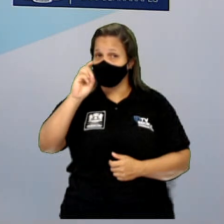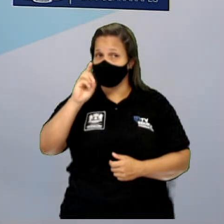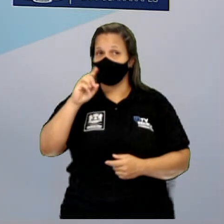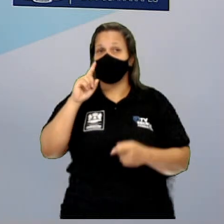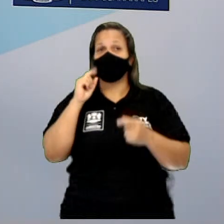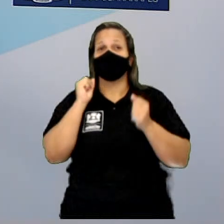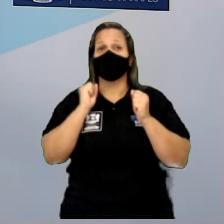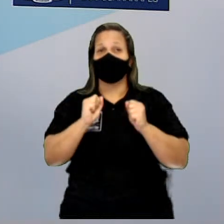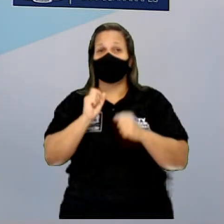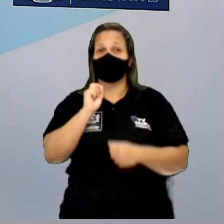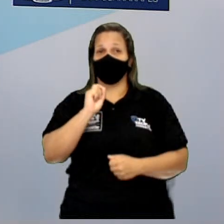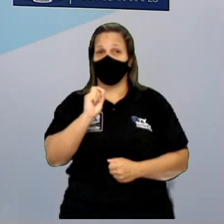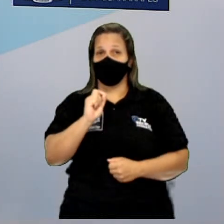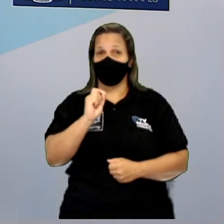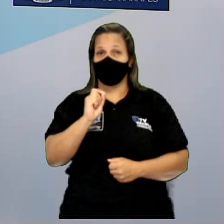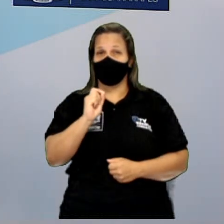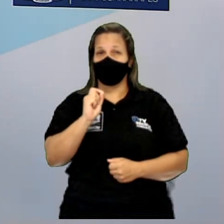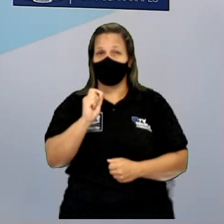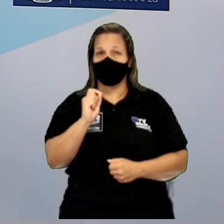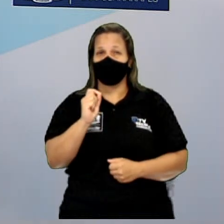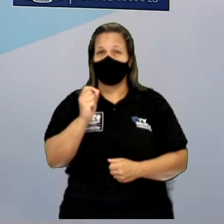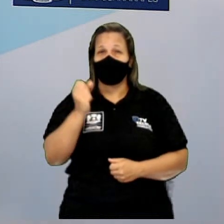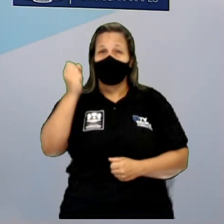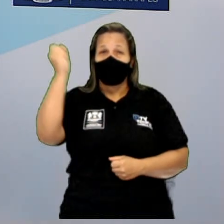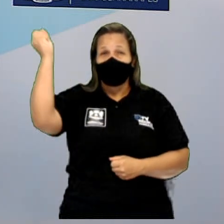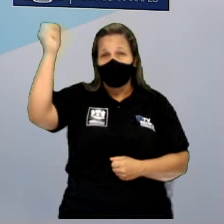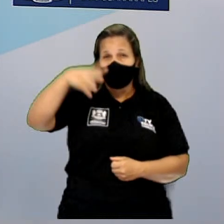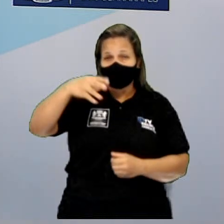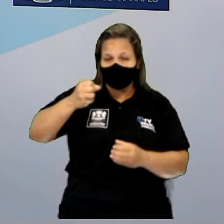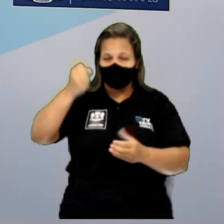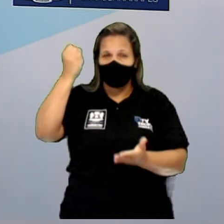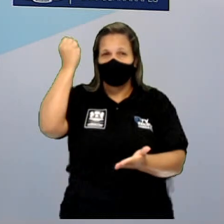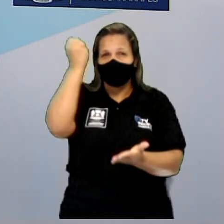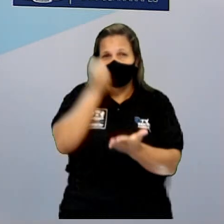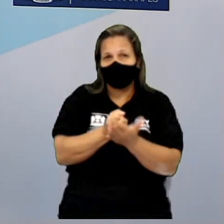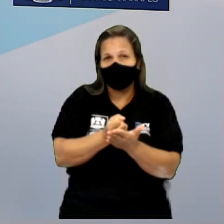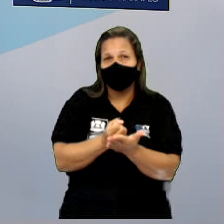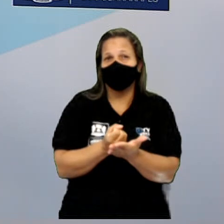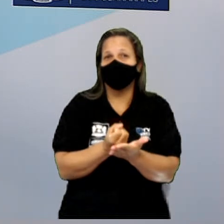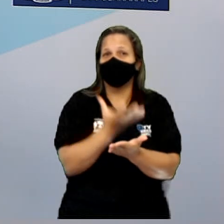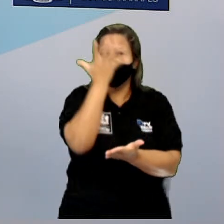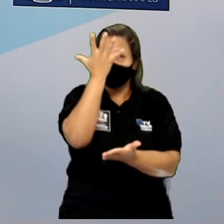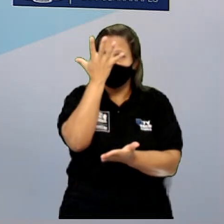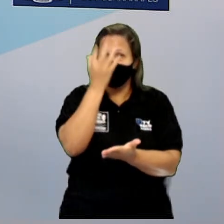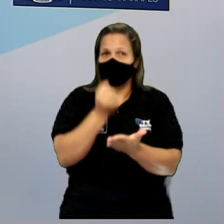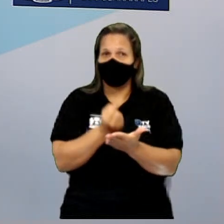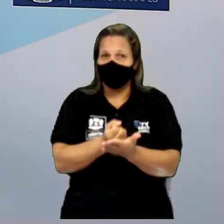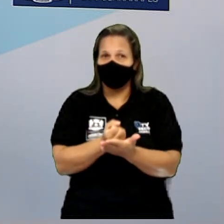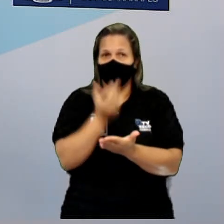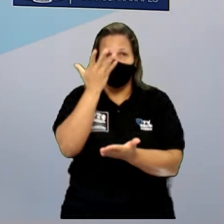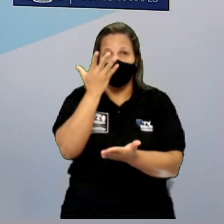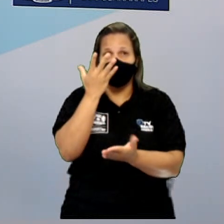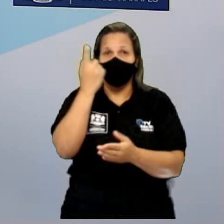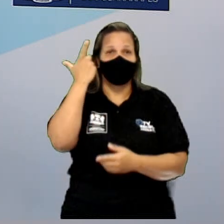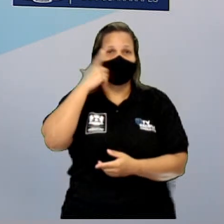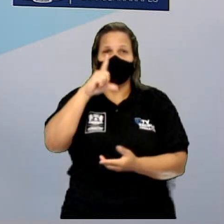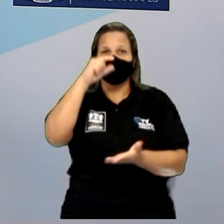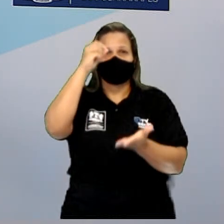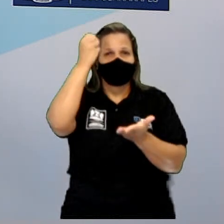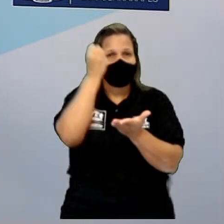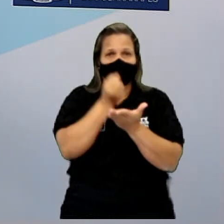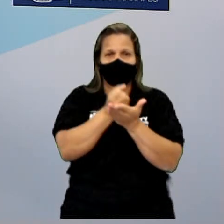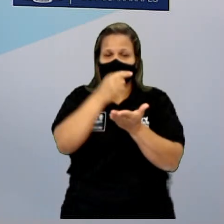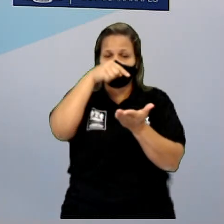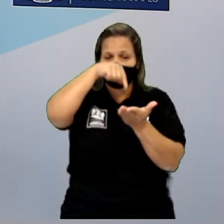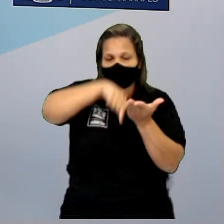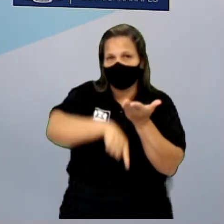opaco, onde toda a luz que bate nele é refletida, mas não passa por ele, né? Só bate nele e